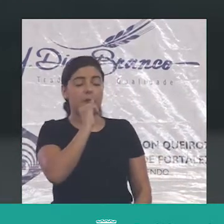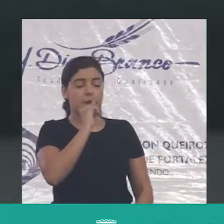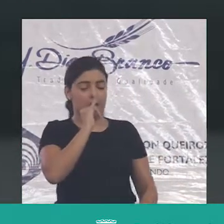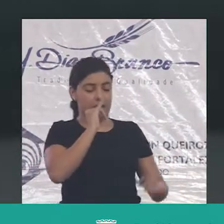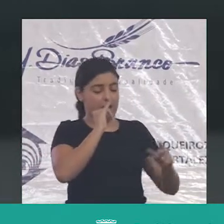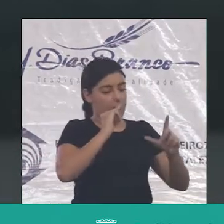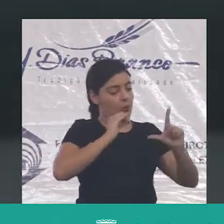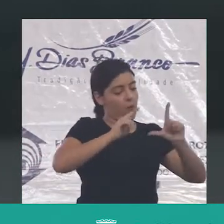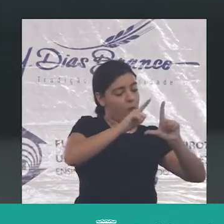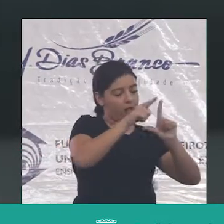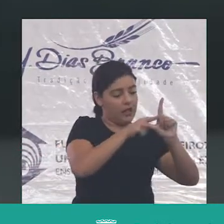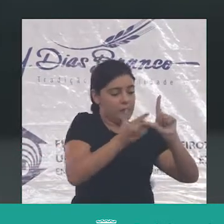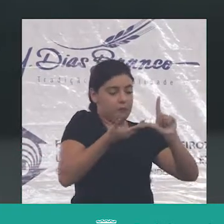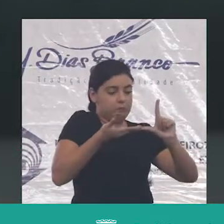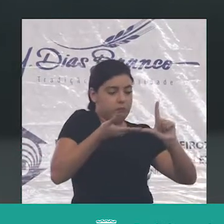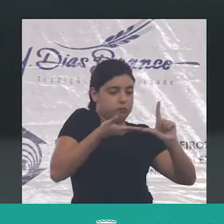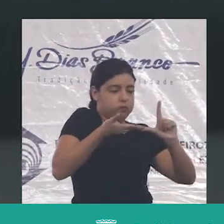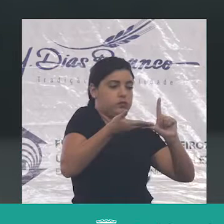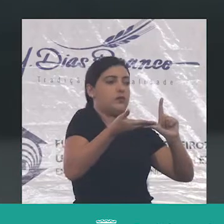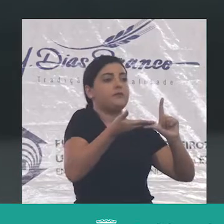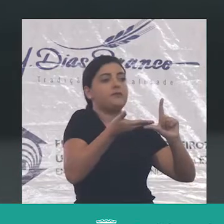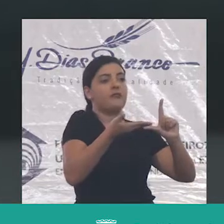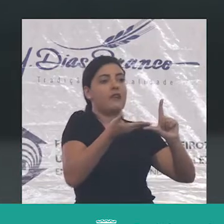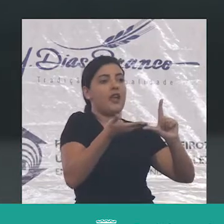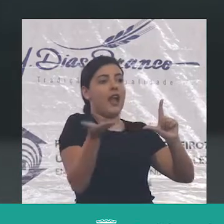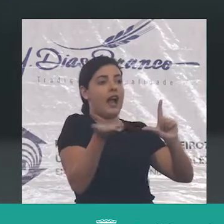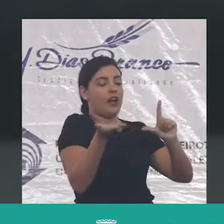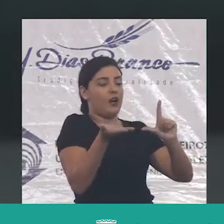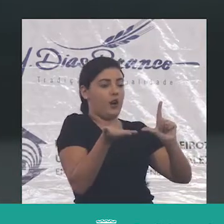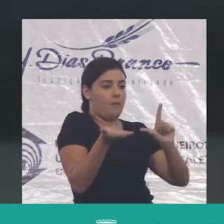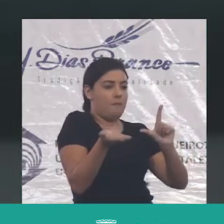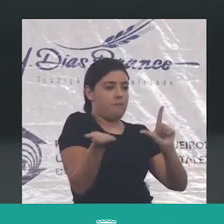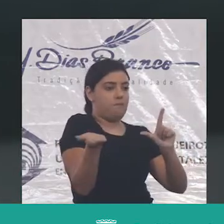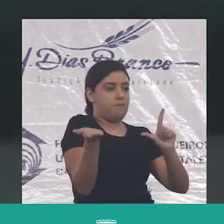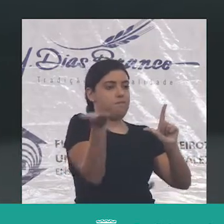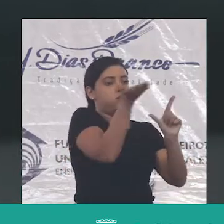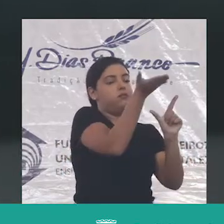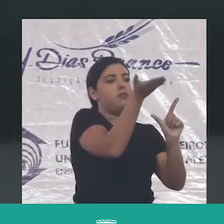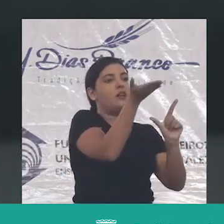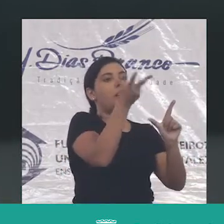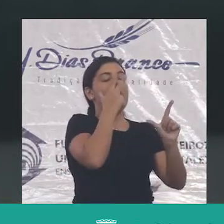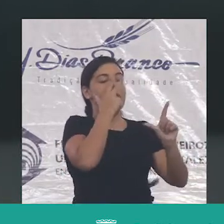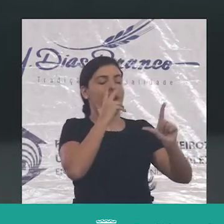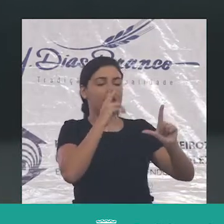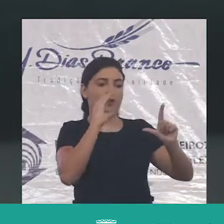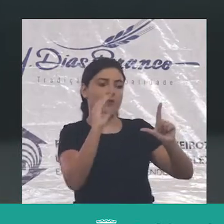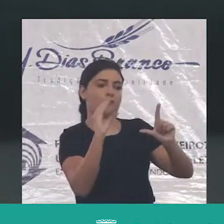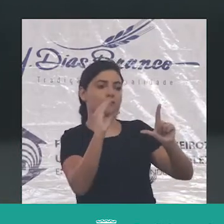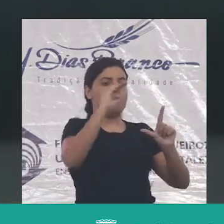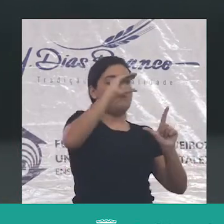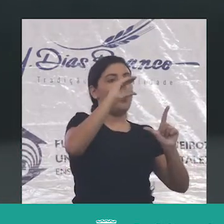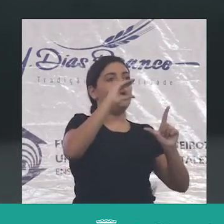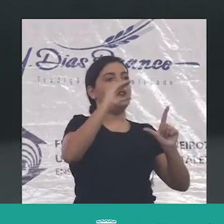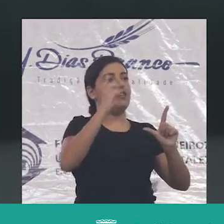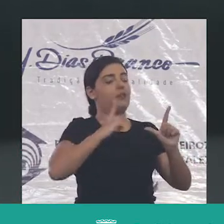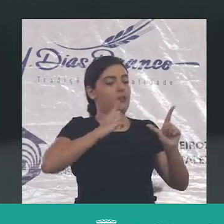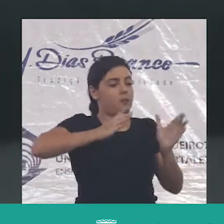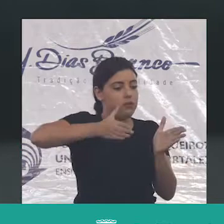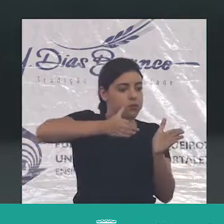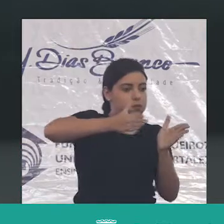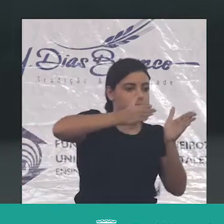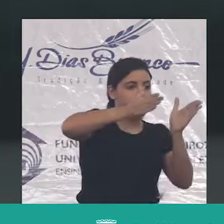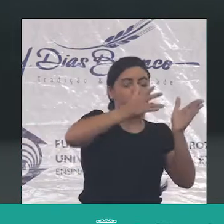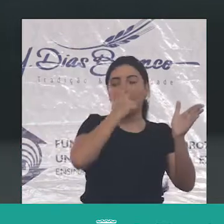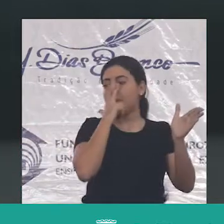pé, retinho, e você traça uma secção reta, perpendicular a esse eixo, a secção fica ou não